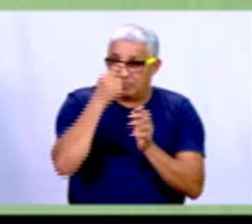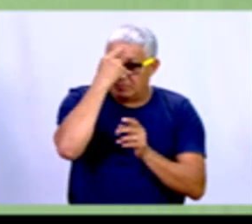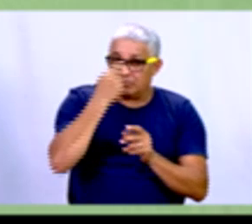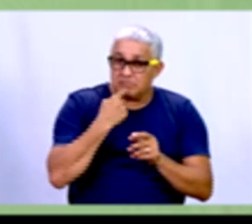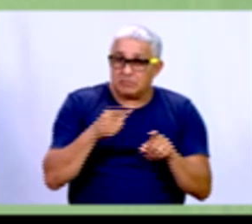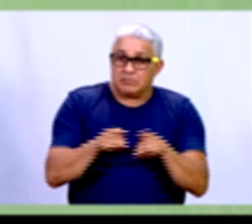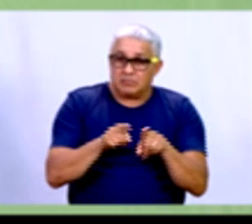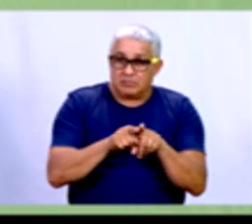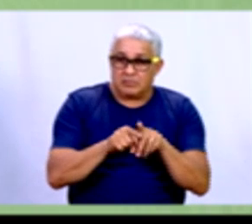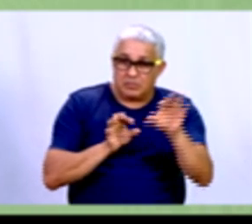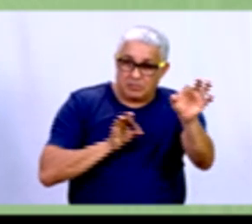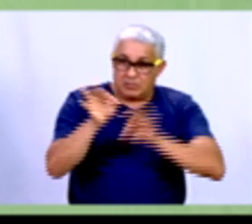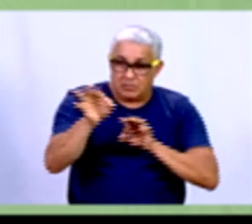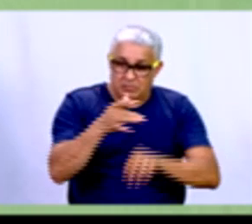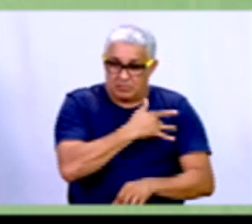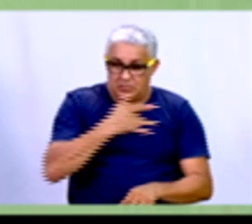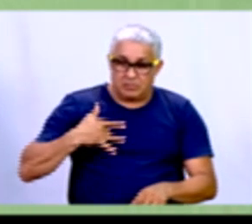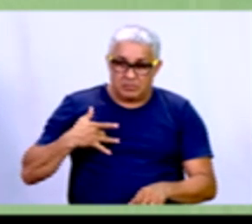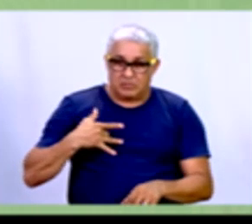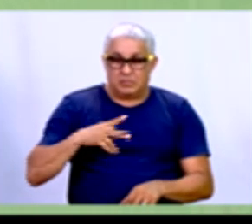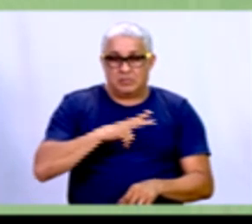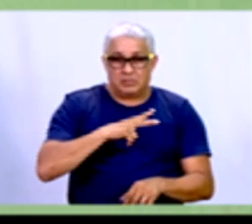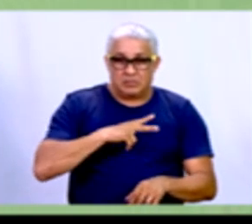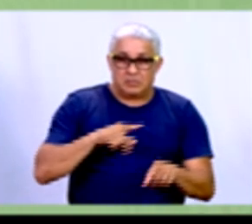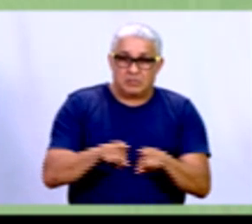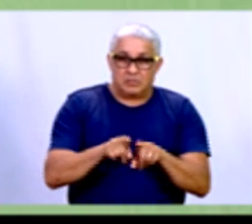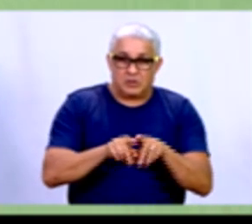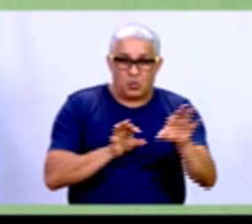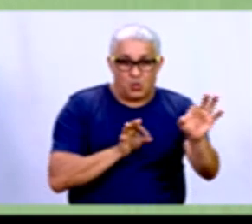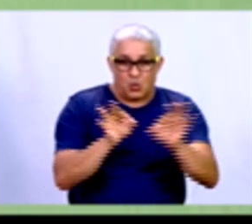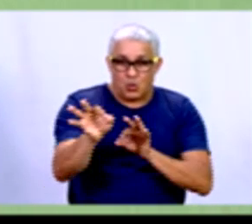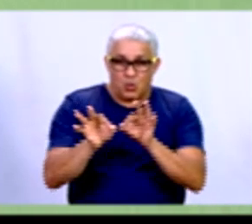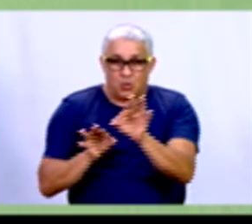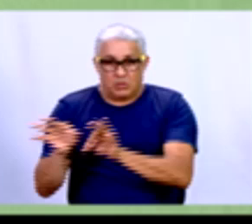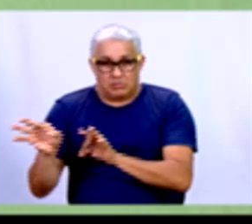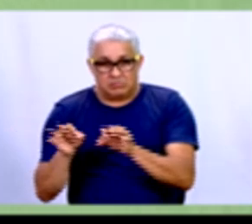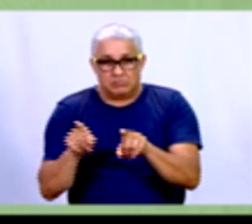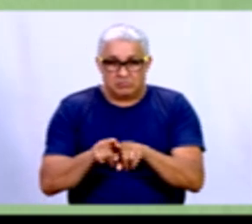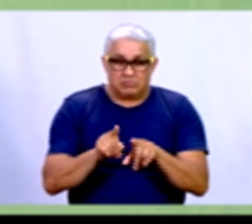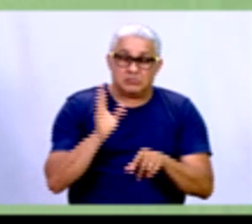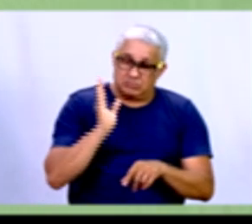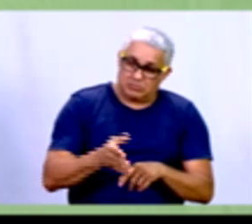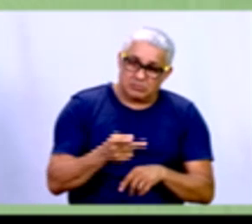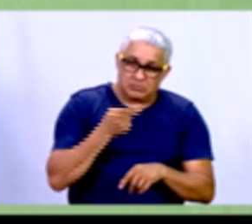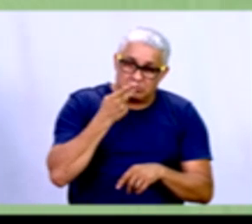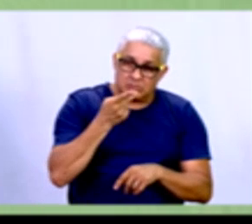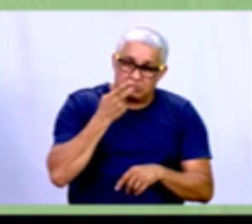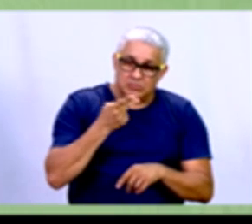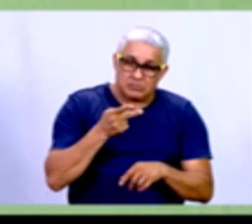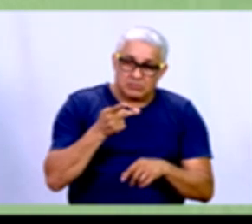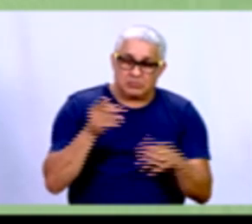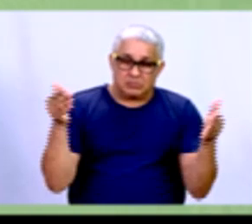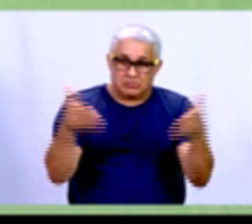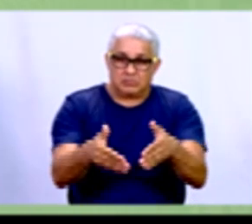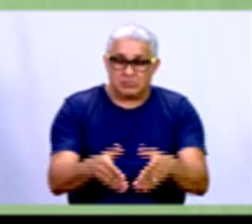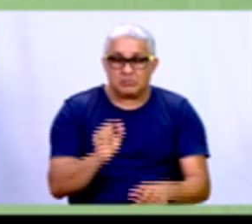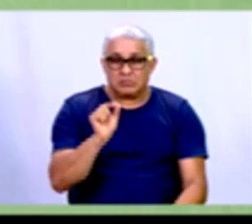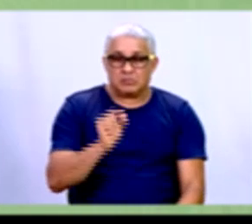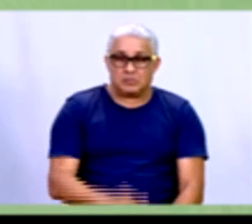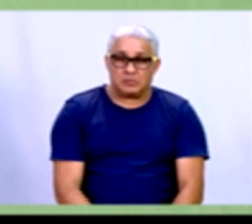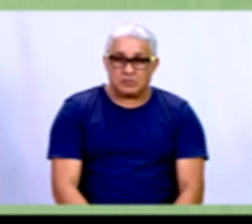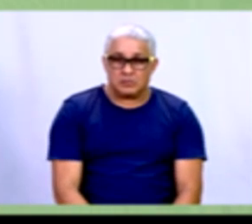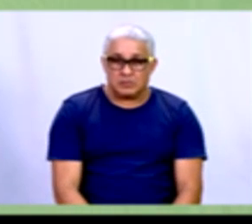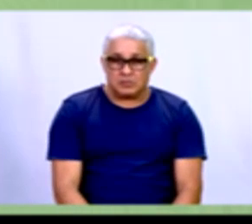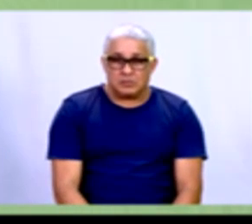organizacionais, saúde pessoal e organizacional, que a gente já falou a respeito sobre o fato de